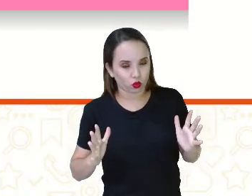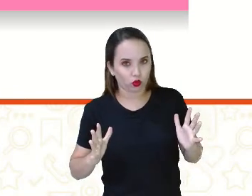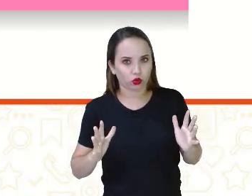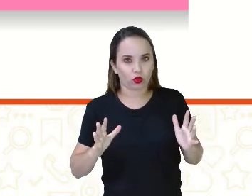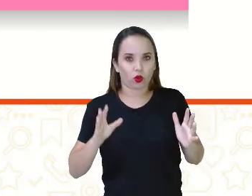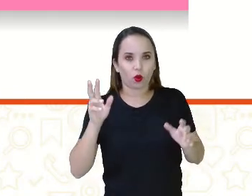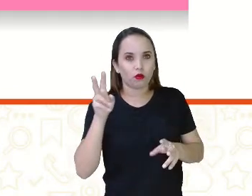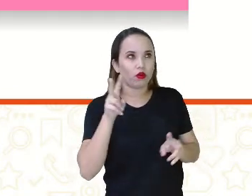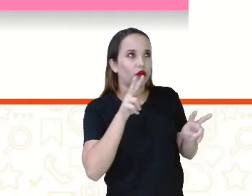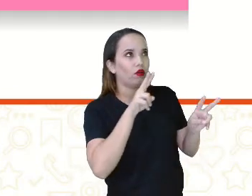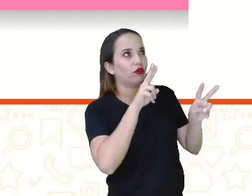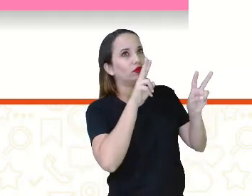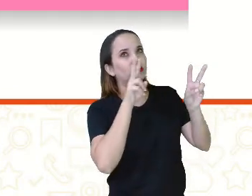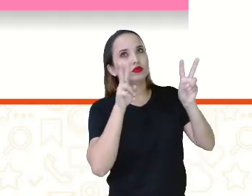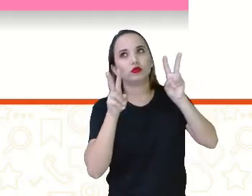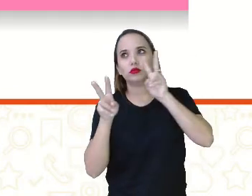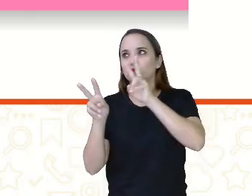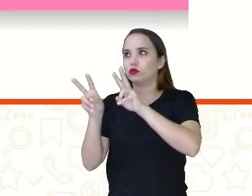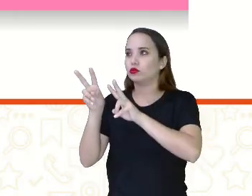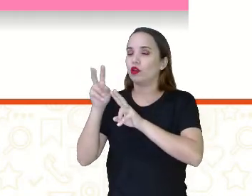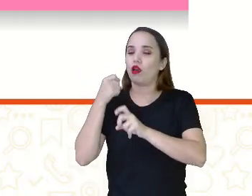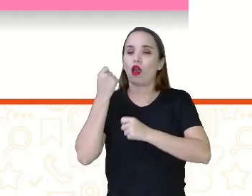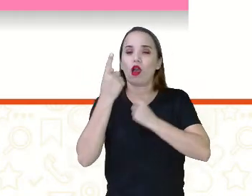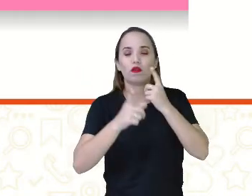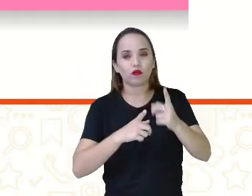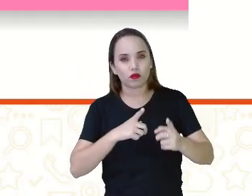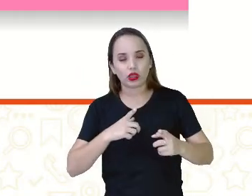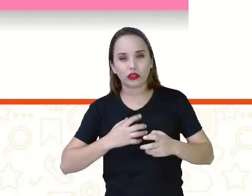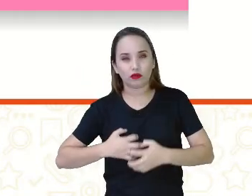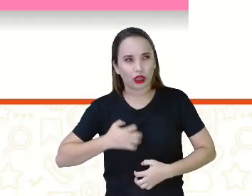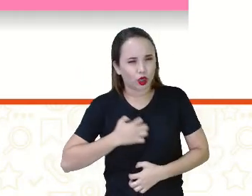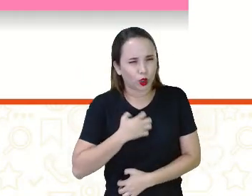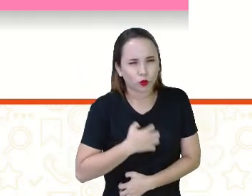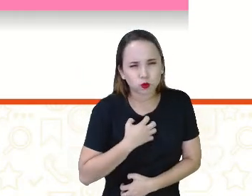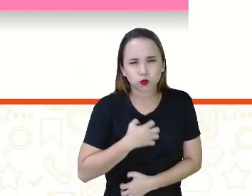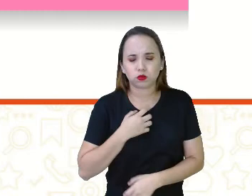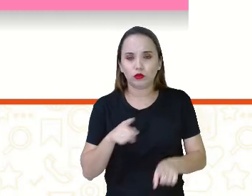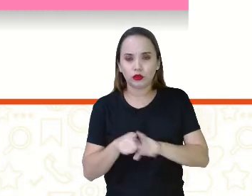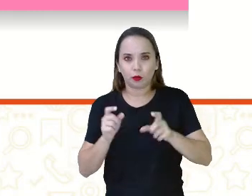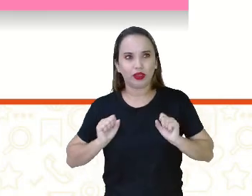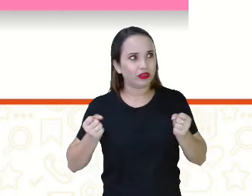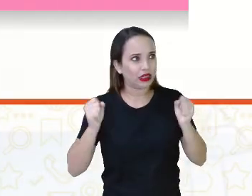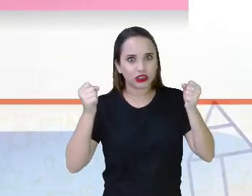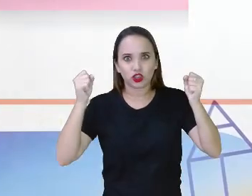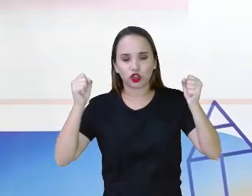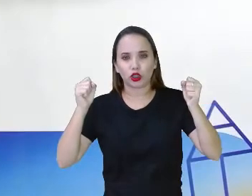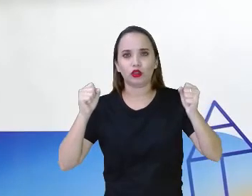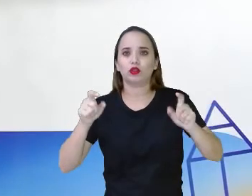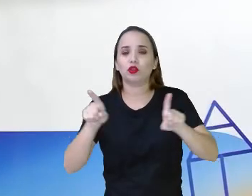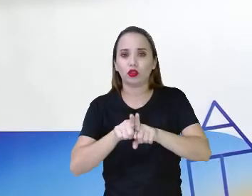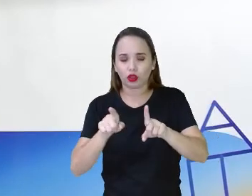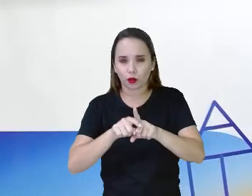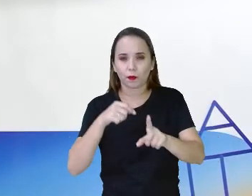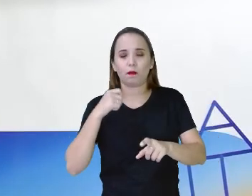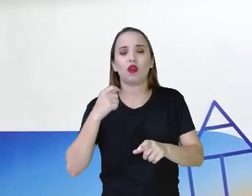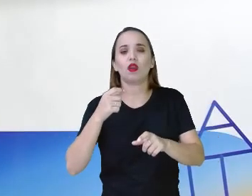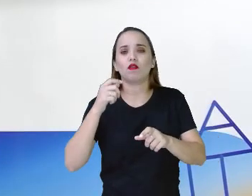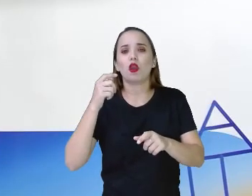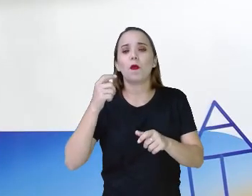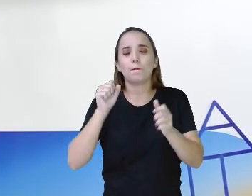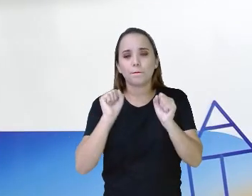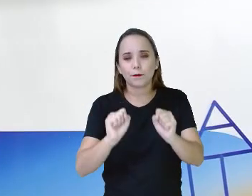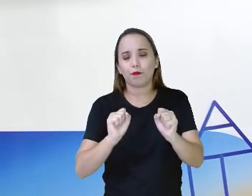dispersão, irritabilidade e agitação, além de comprometer a aquisição da escrita. Ora, então